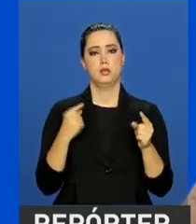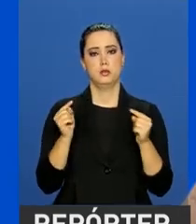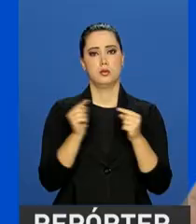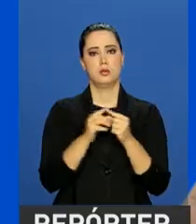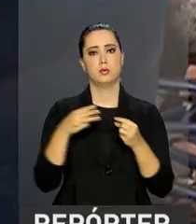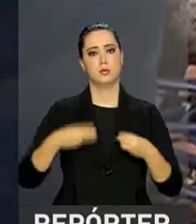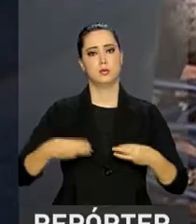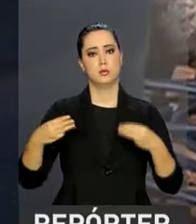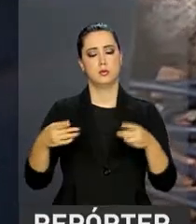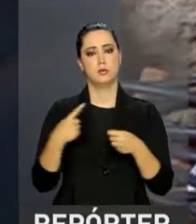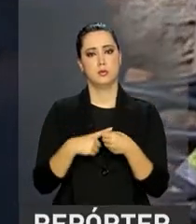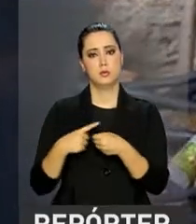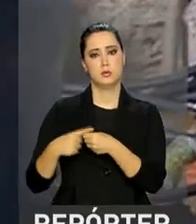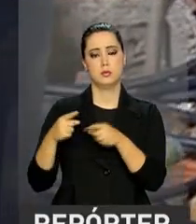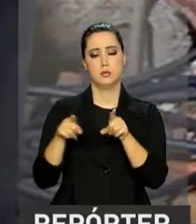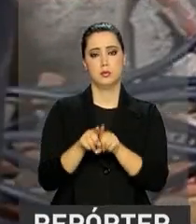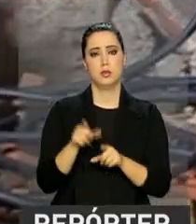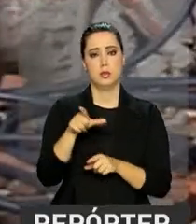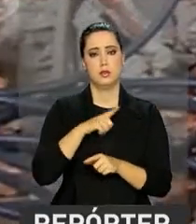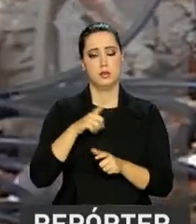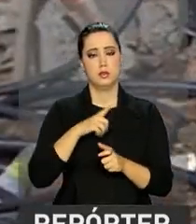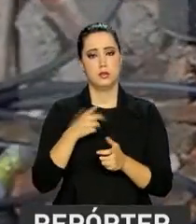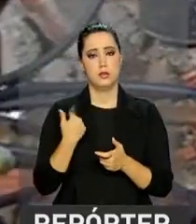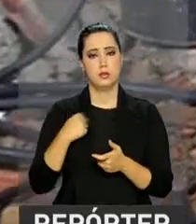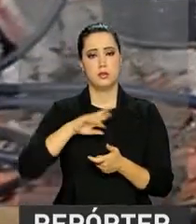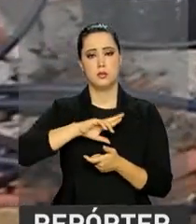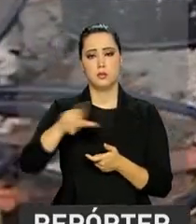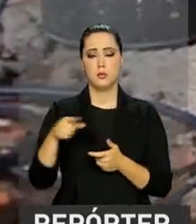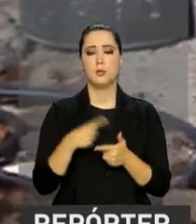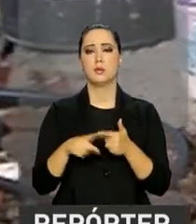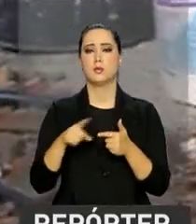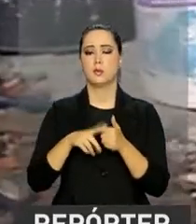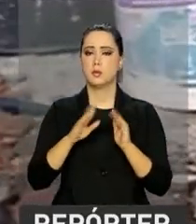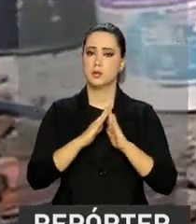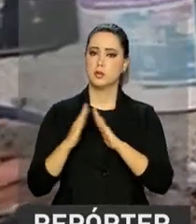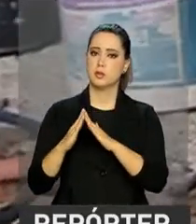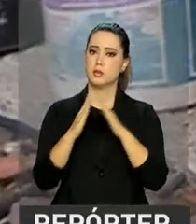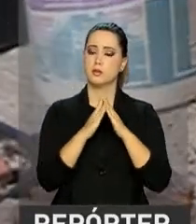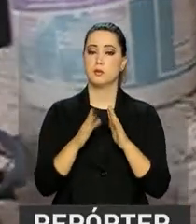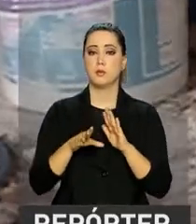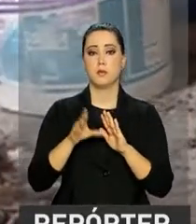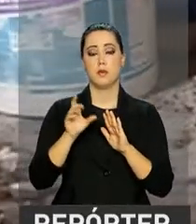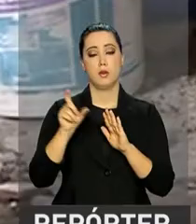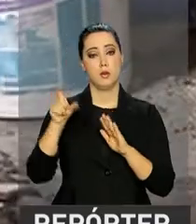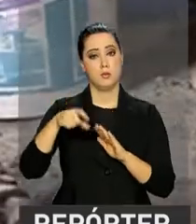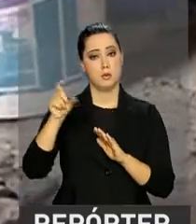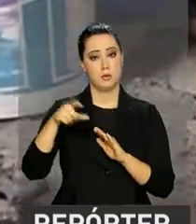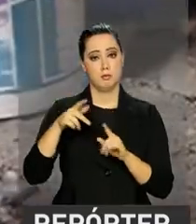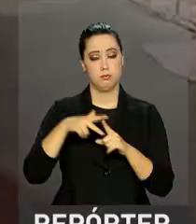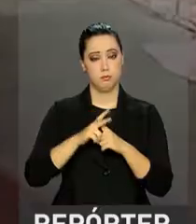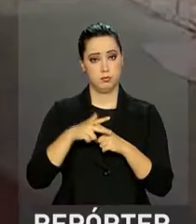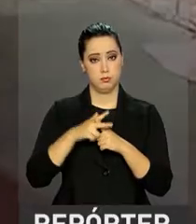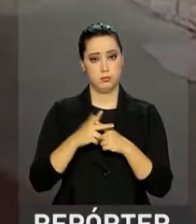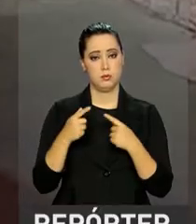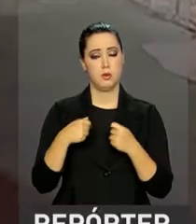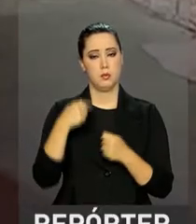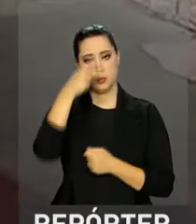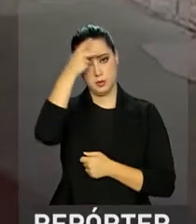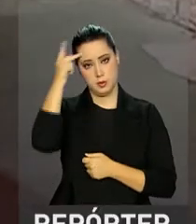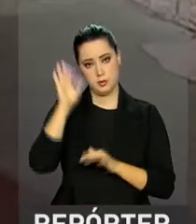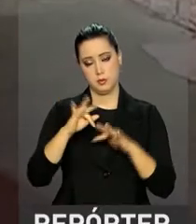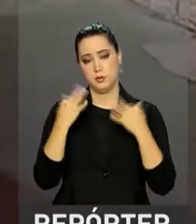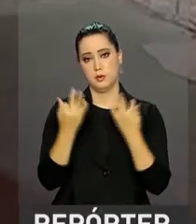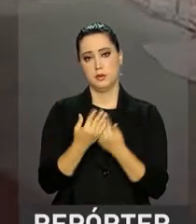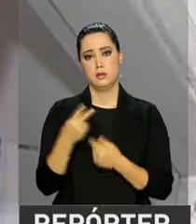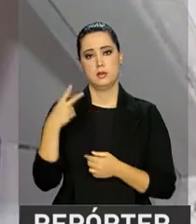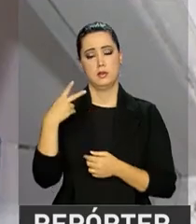nesses municípios há um déficit grande de moradias o programa cartão reforma vai permitir a famílias com renda mensal de até